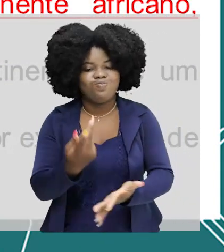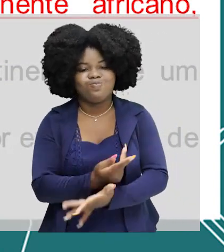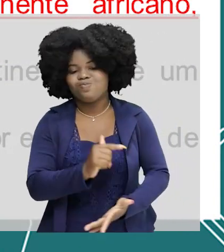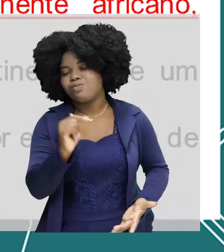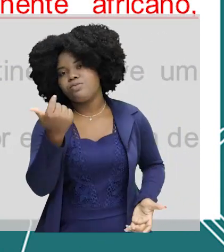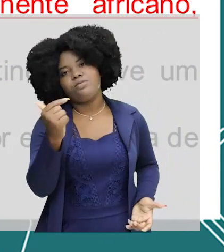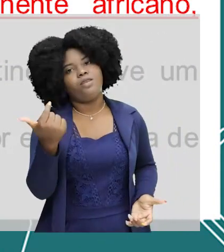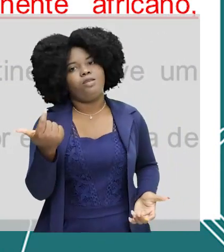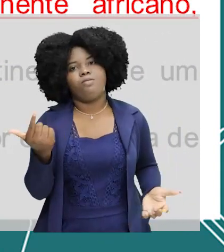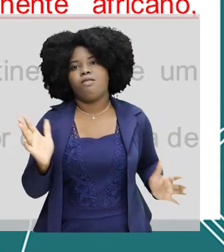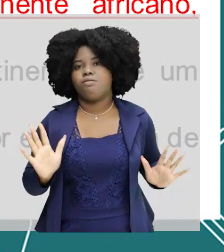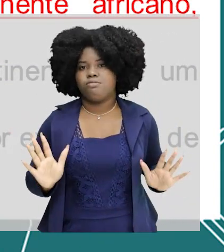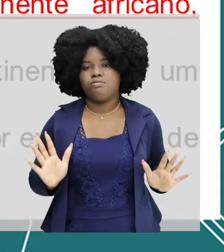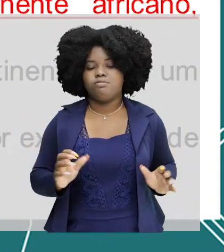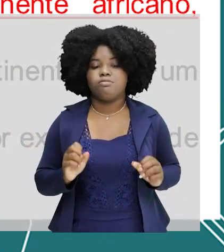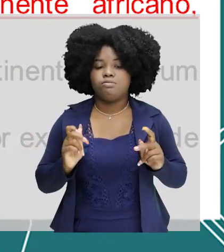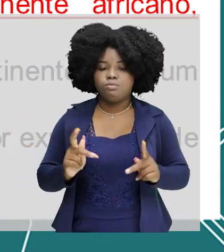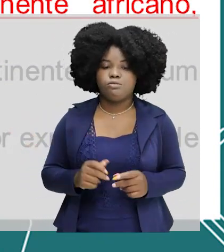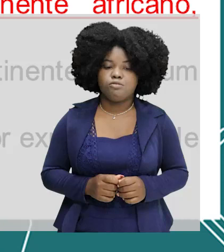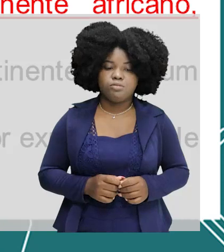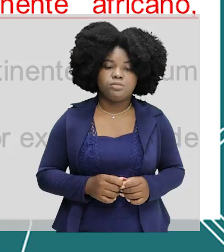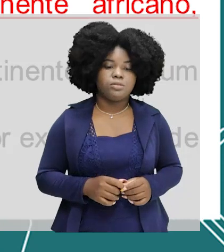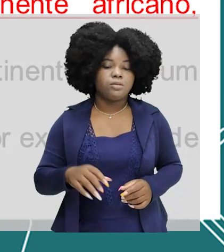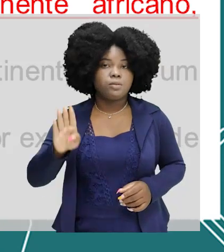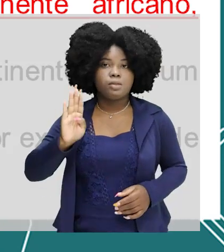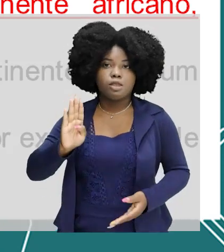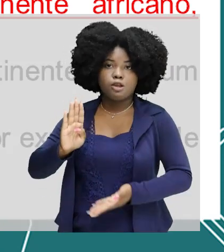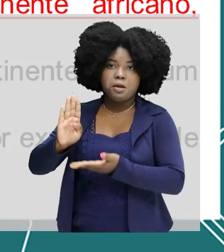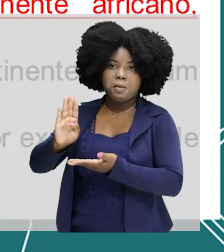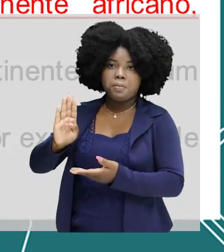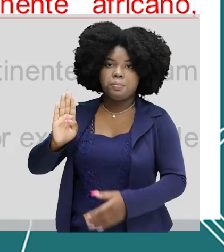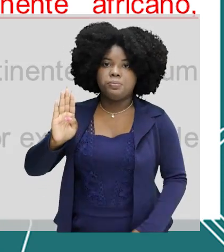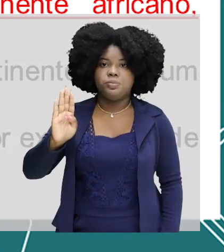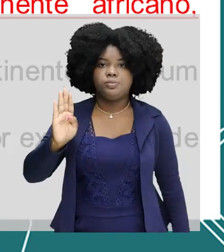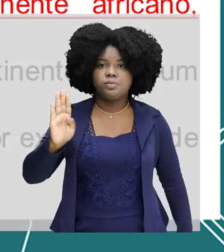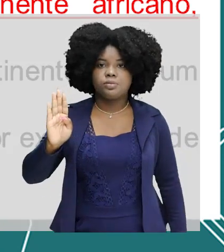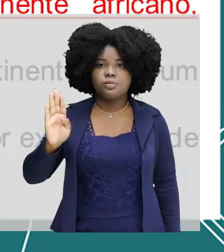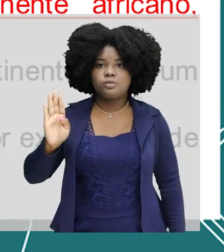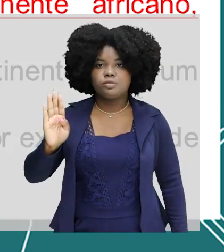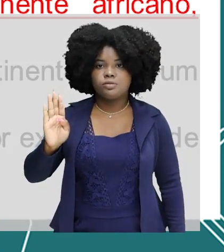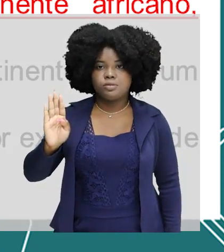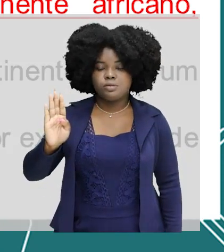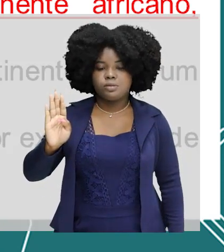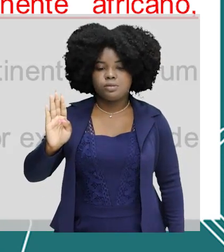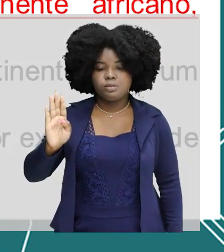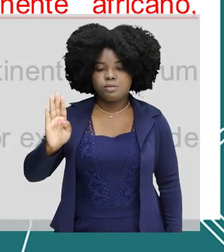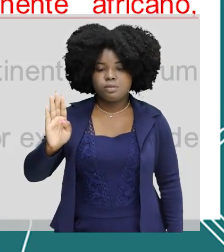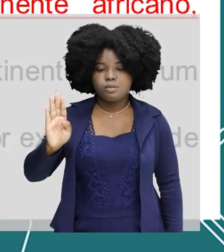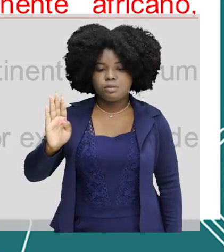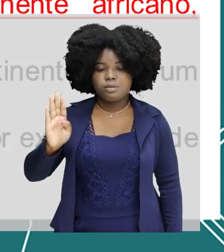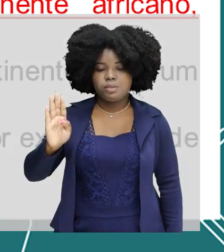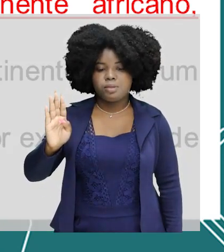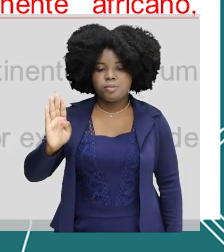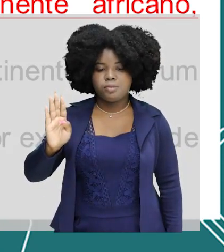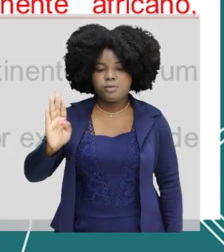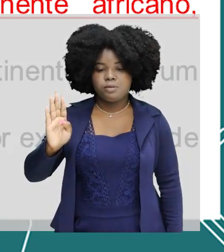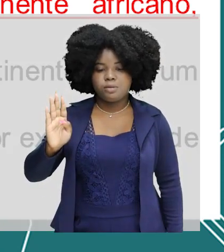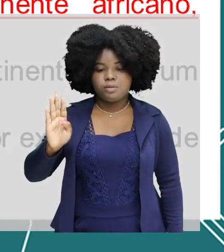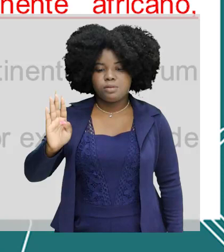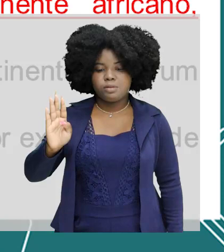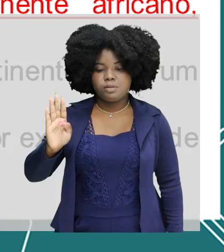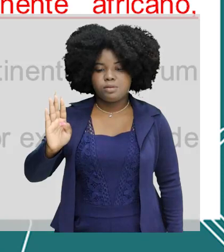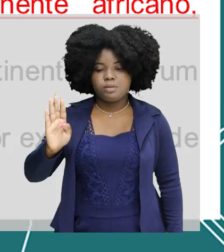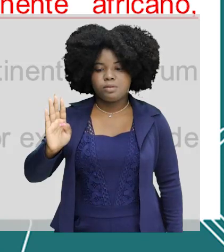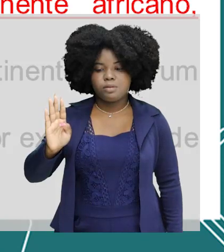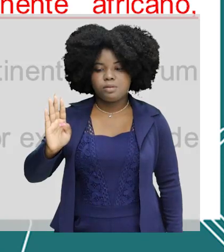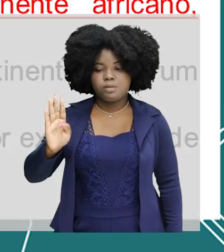essa estagnação. Beleza? Letra B. A pirâmide etária da Europa demonstra que tal